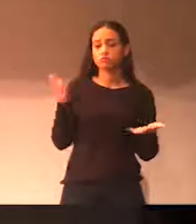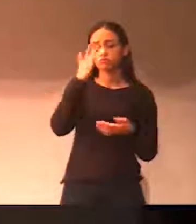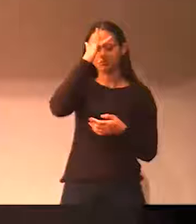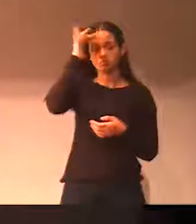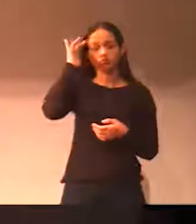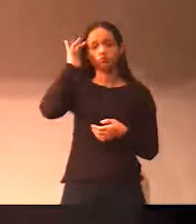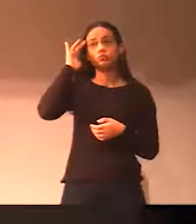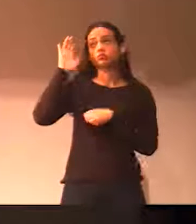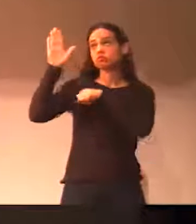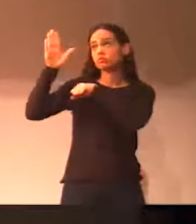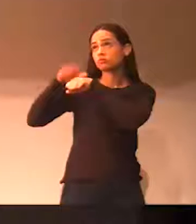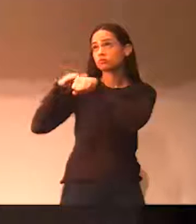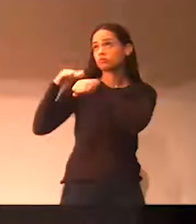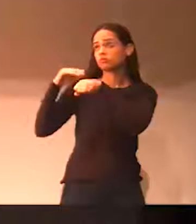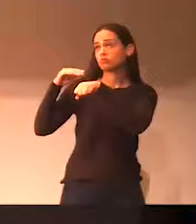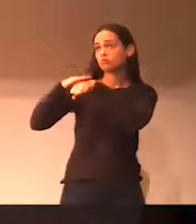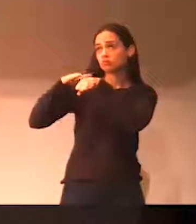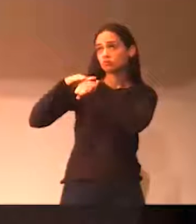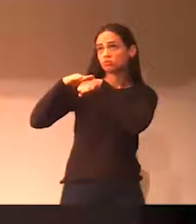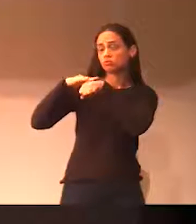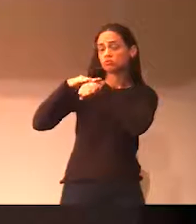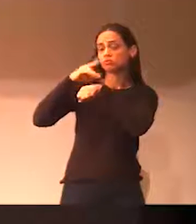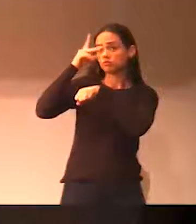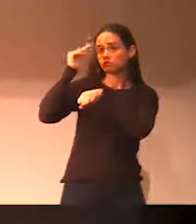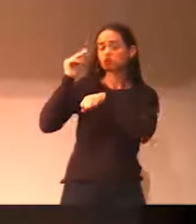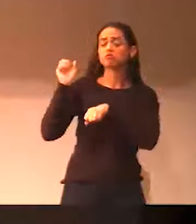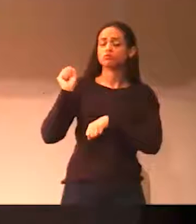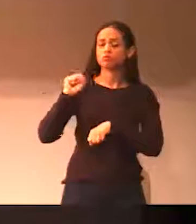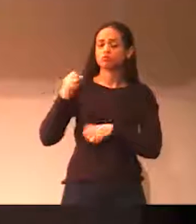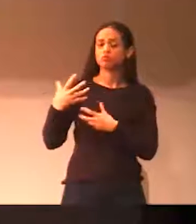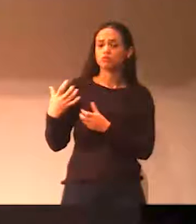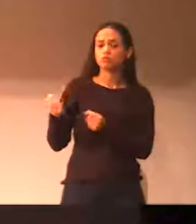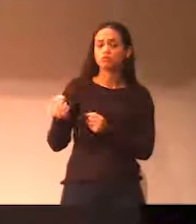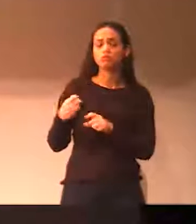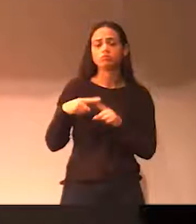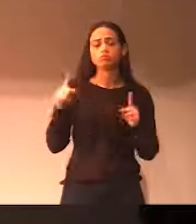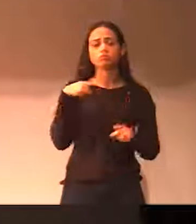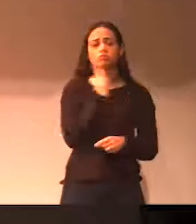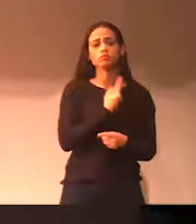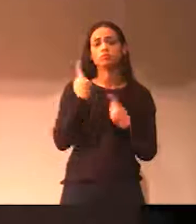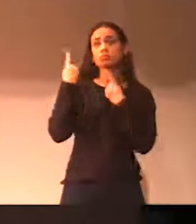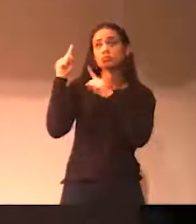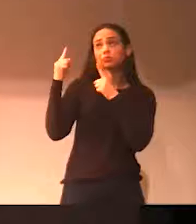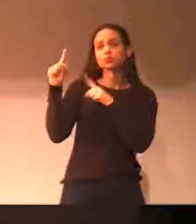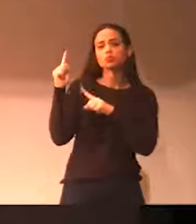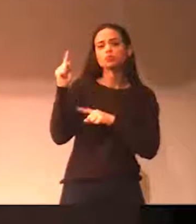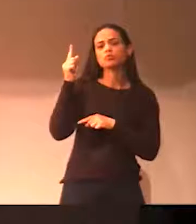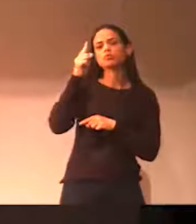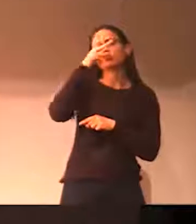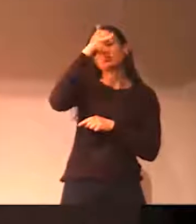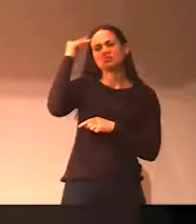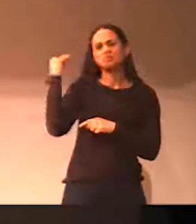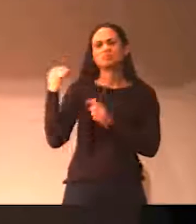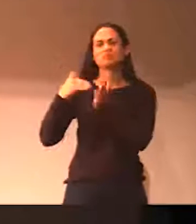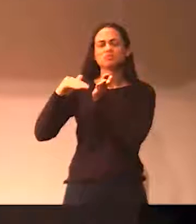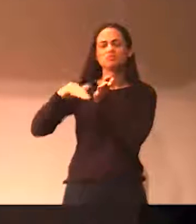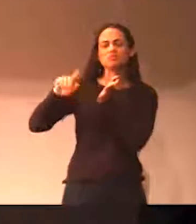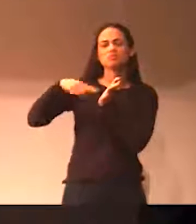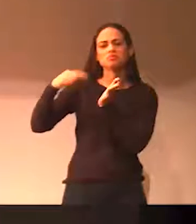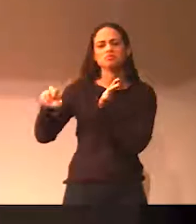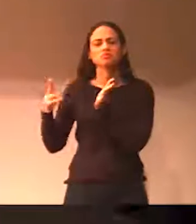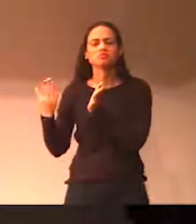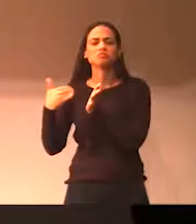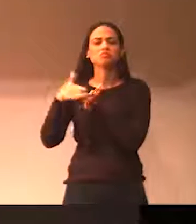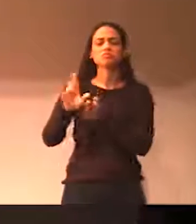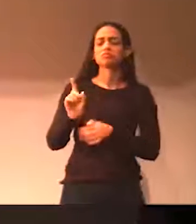governo conversaria. Mas não é essa a questão. Nós não estamos atrás disso. Nós não estamos fazendo chantagem para mudar uma secretaria, para mandar a secretária embora. Abriu-se um processo